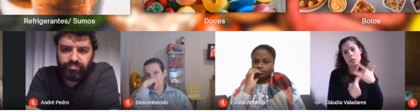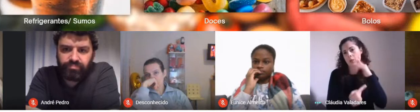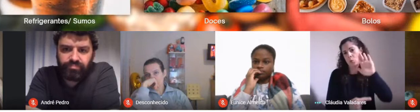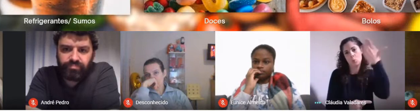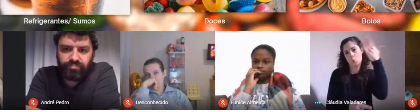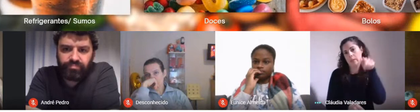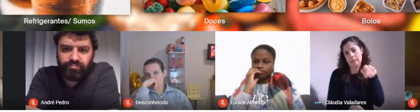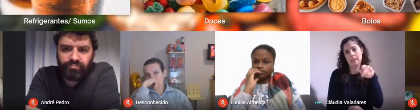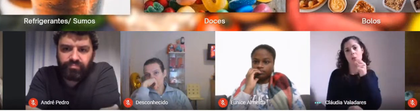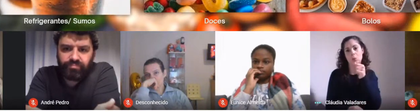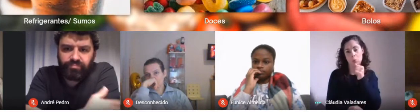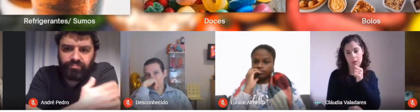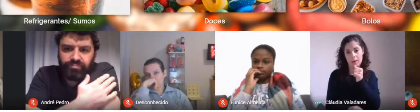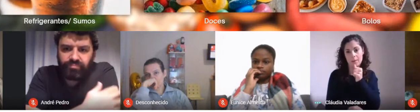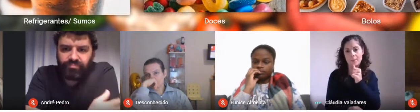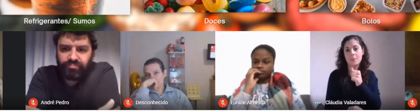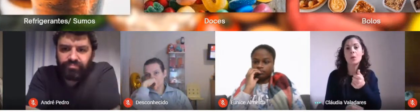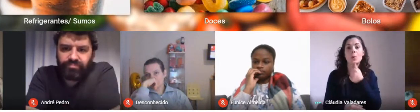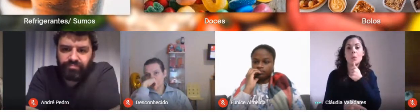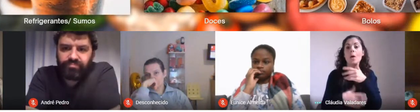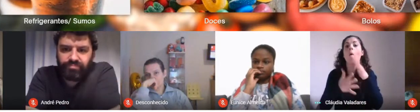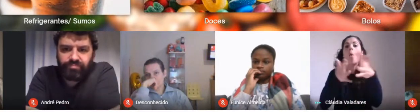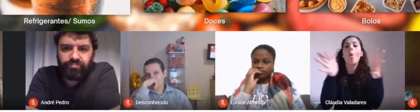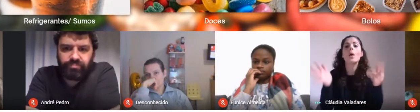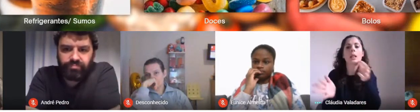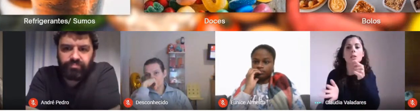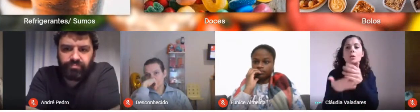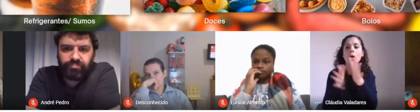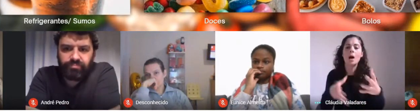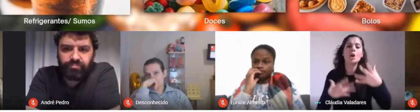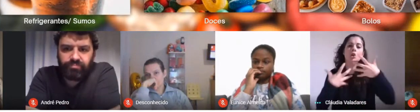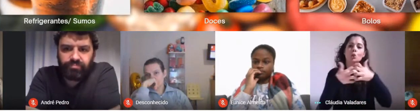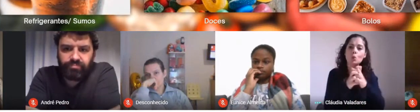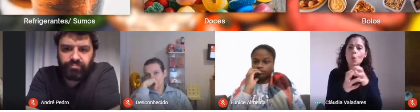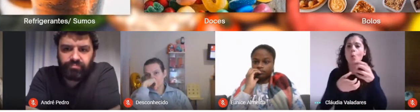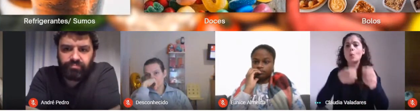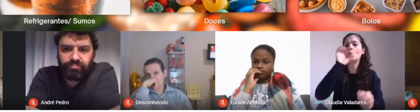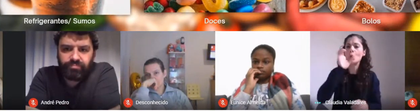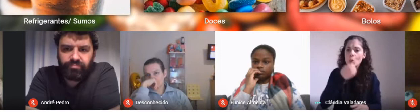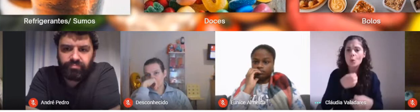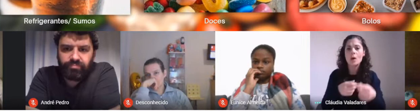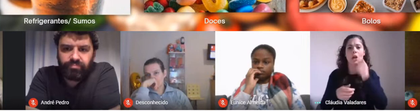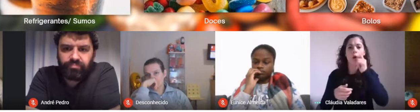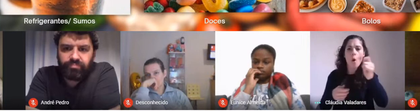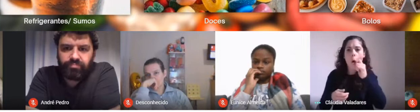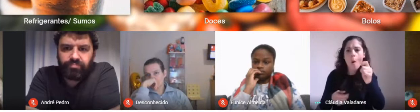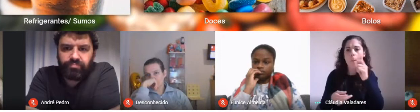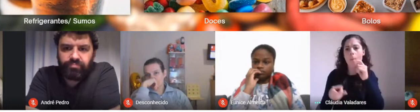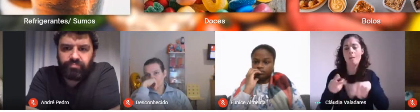e é encontrado, por exemplo, nos refrigerantes, nos sumos, nas gomas, nos bolos.